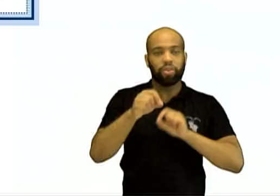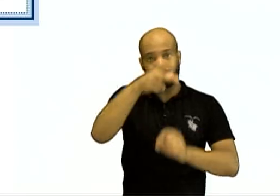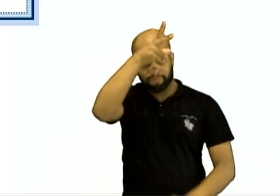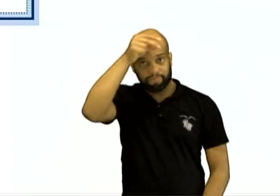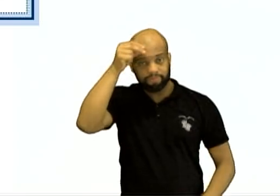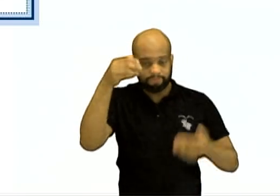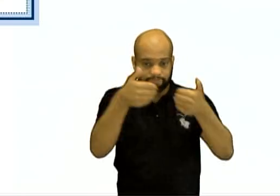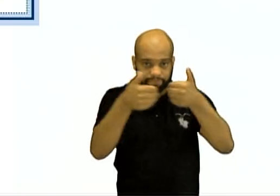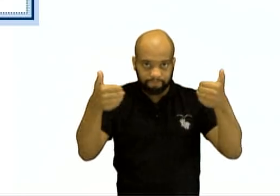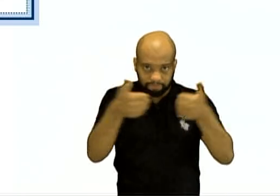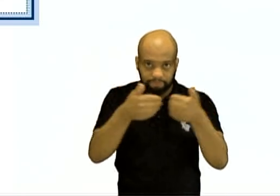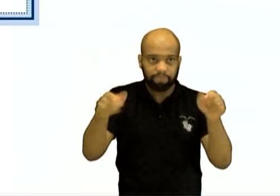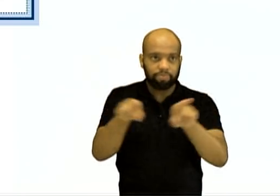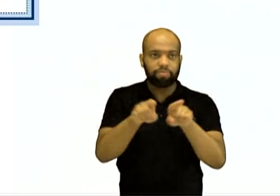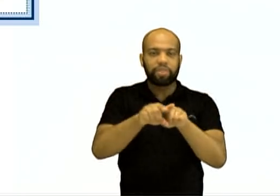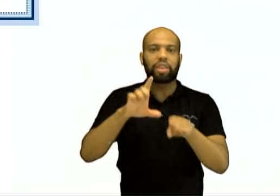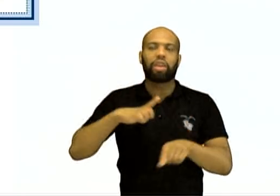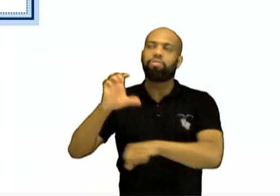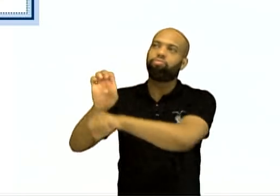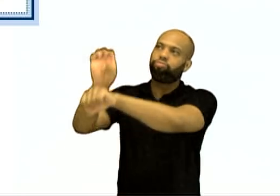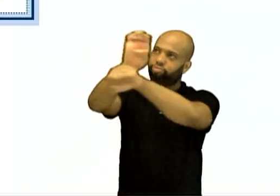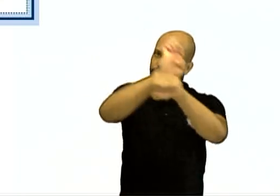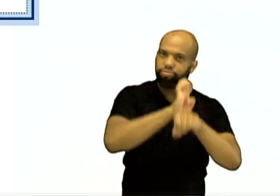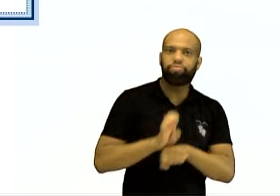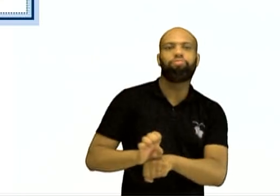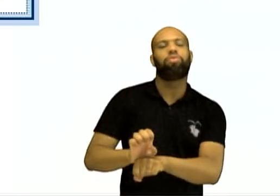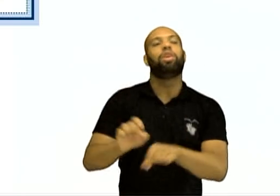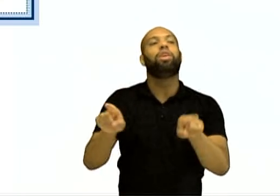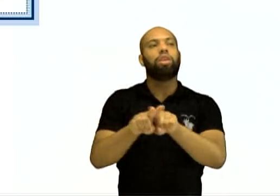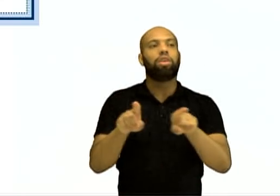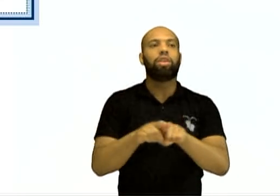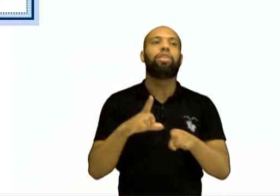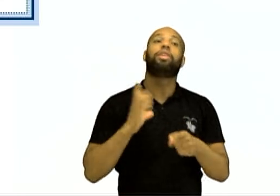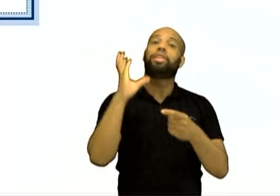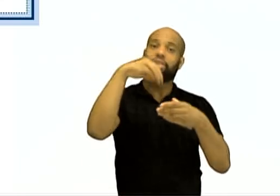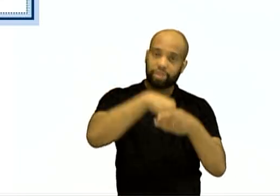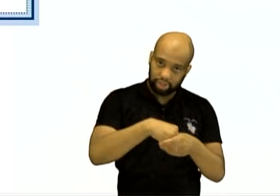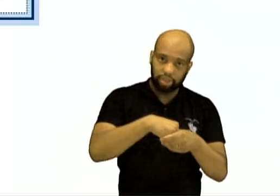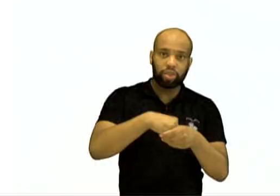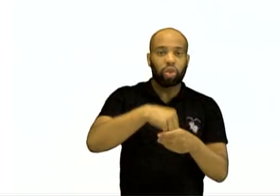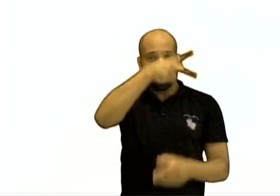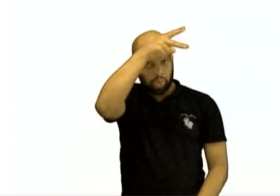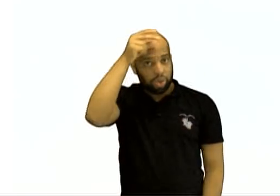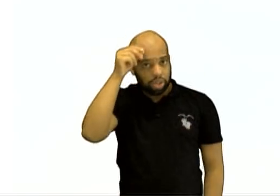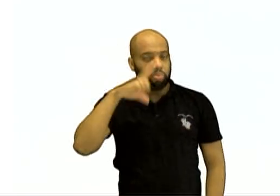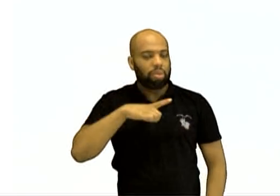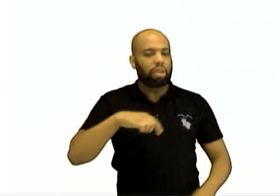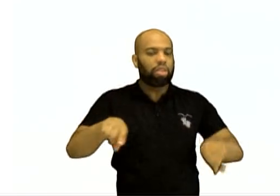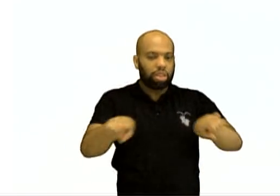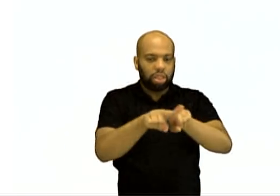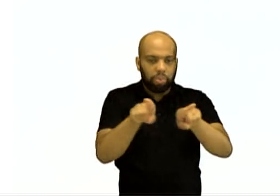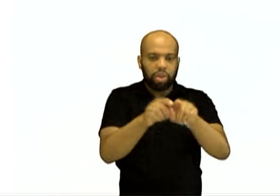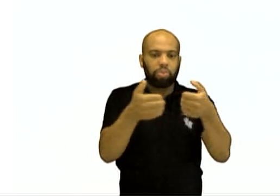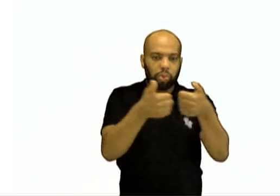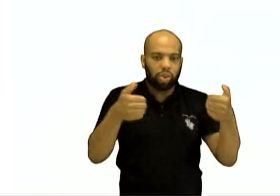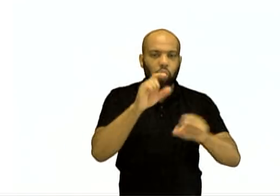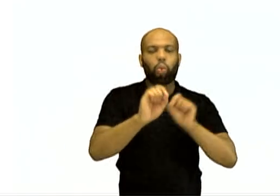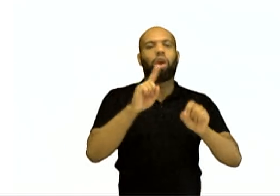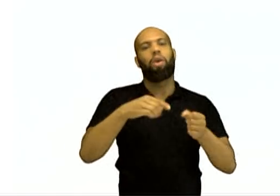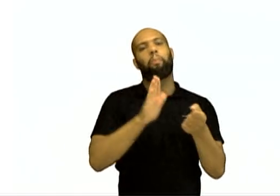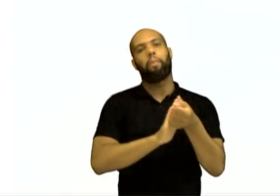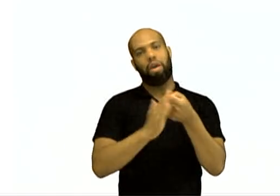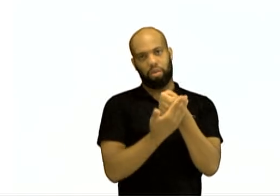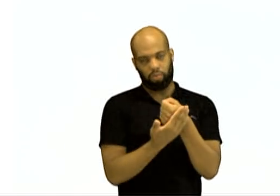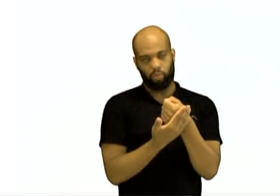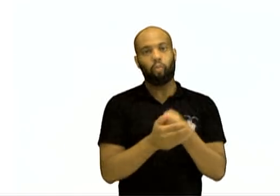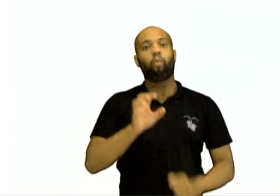limites municipais. E dentro do município nós temos limites também, que são os bairros. Ok? Esses